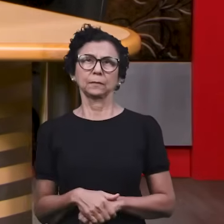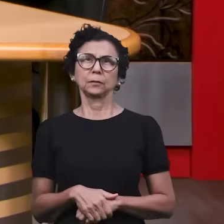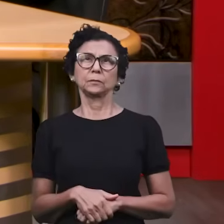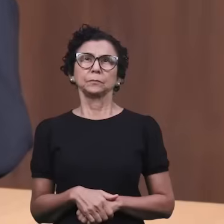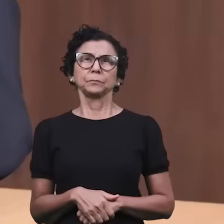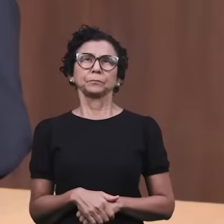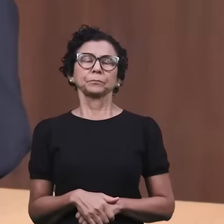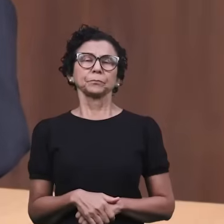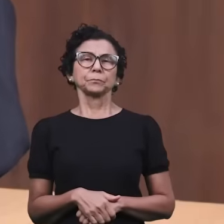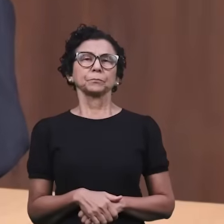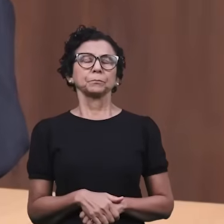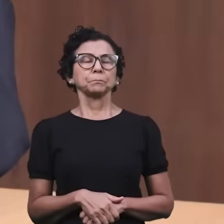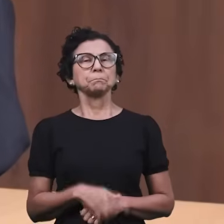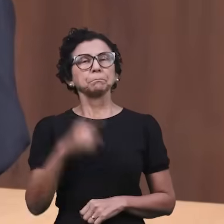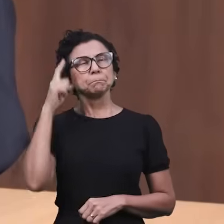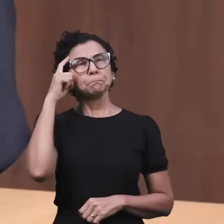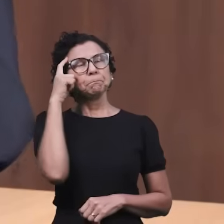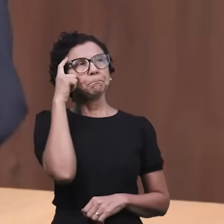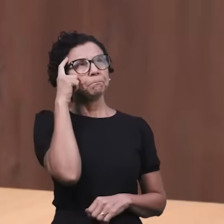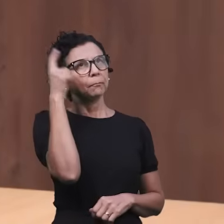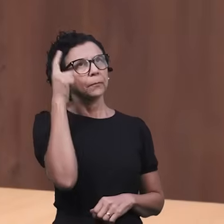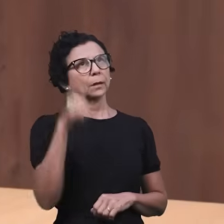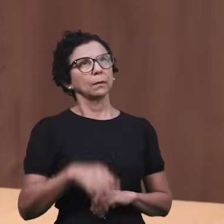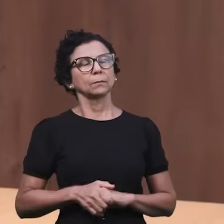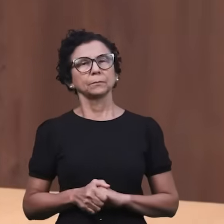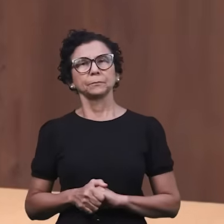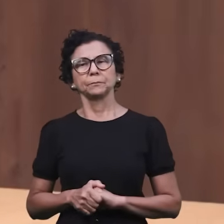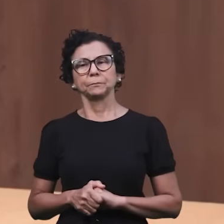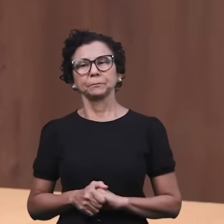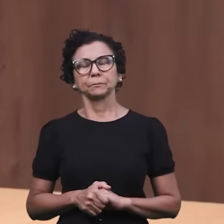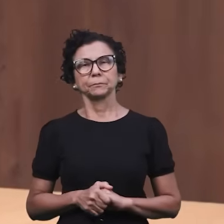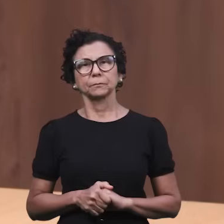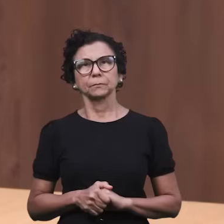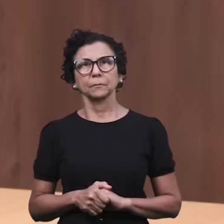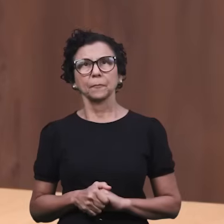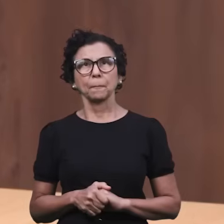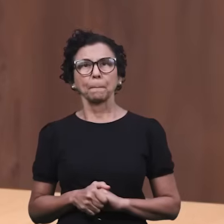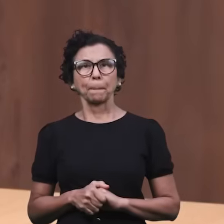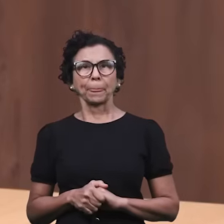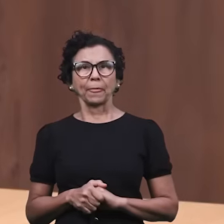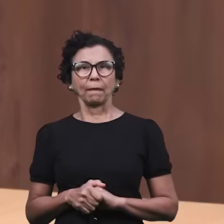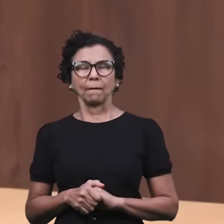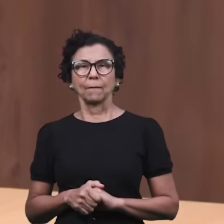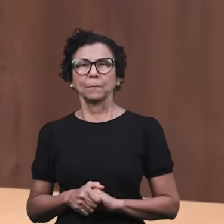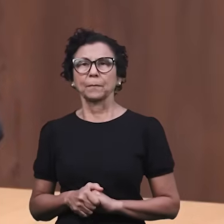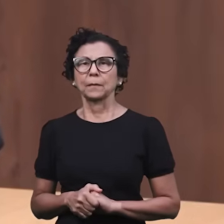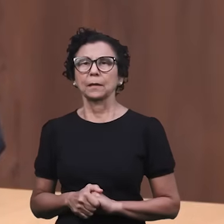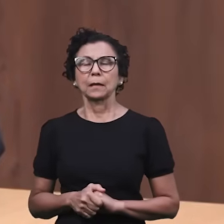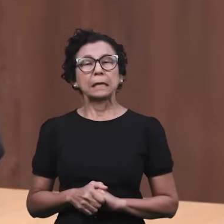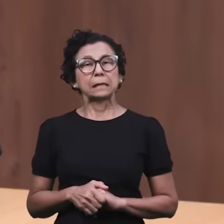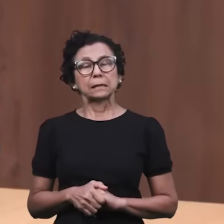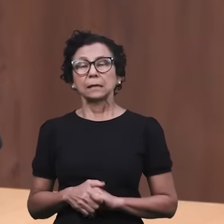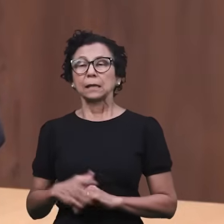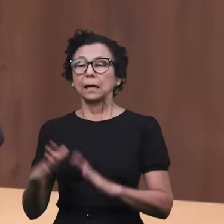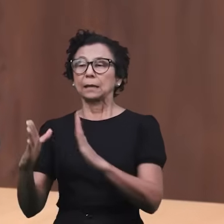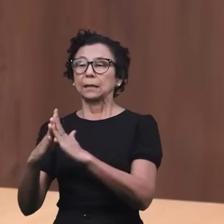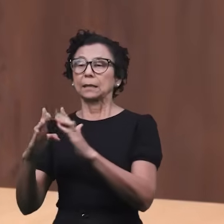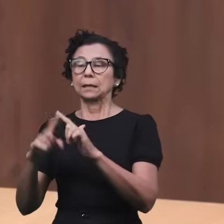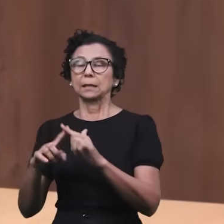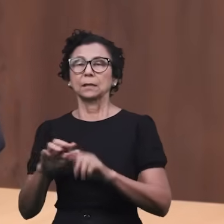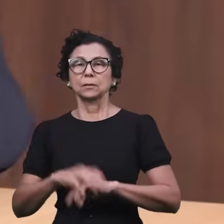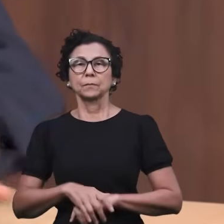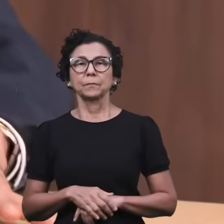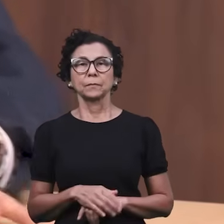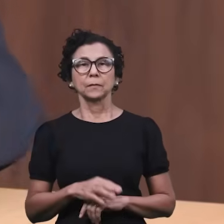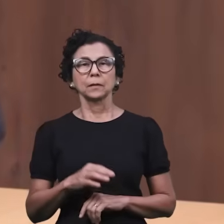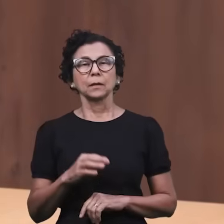adianta você ter uma igreja só, os irmãos ali só com dom de ciências, ali, visão, revelação, aquela